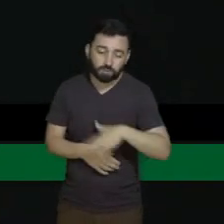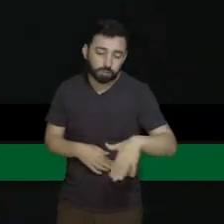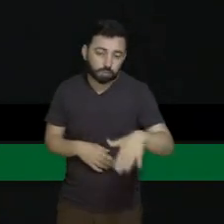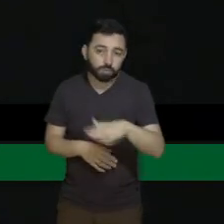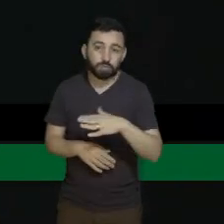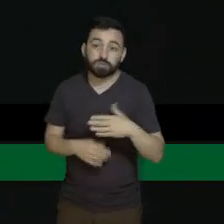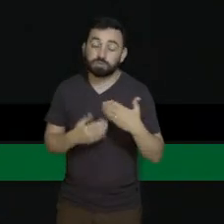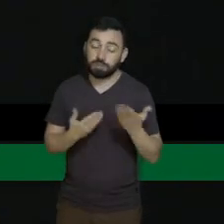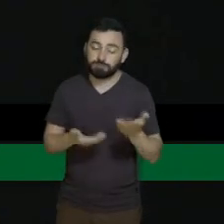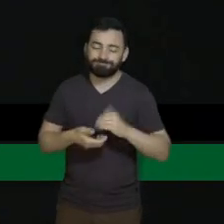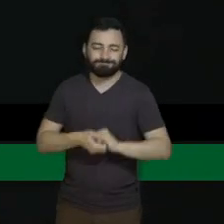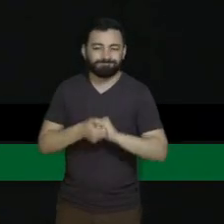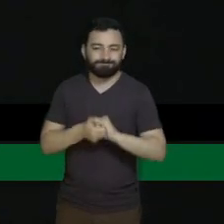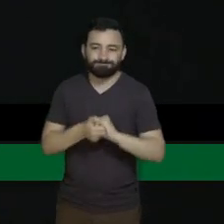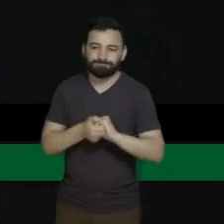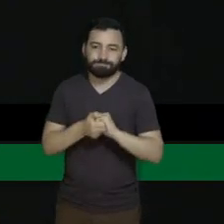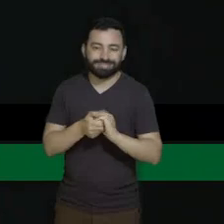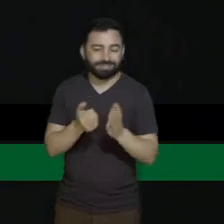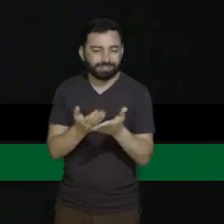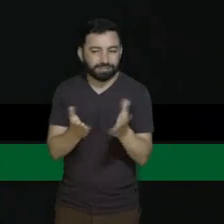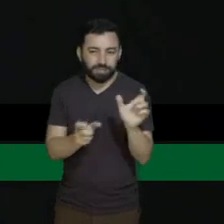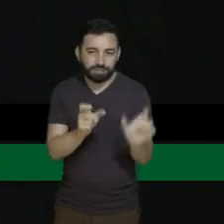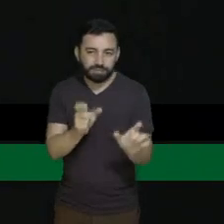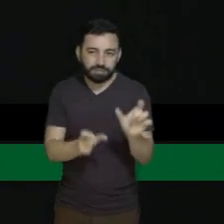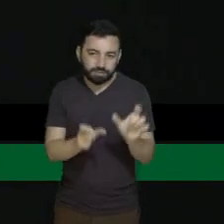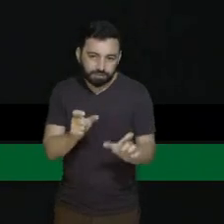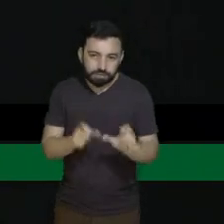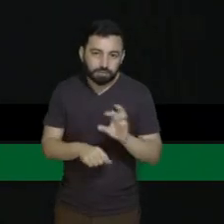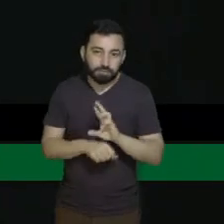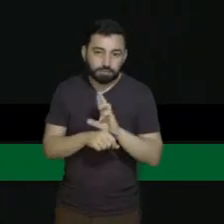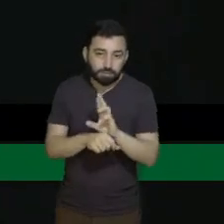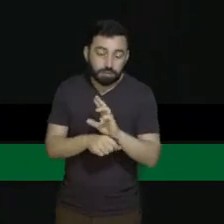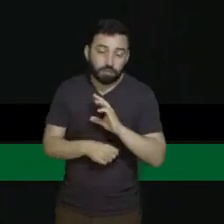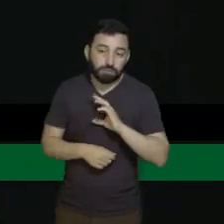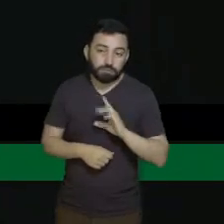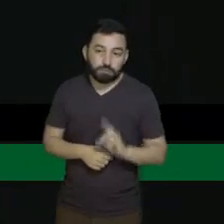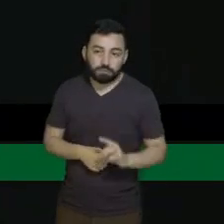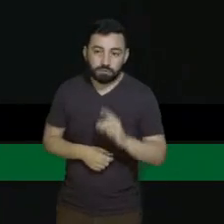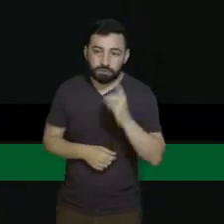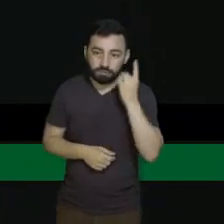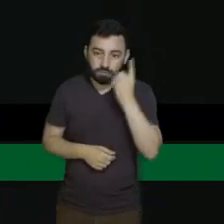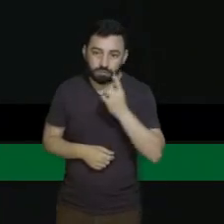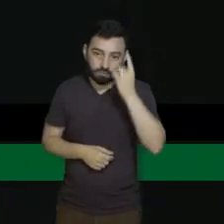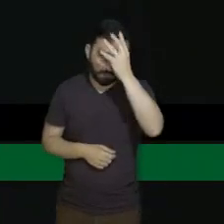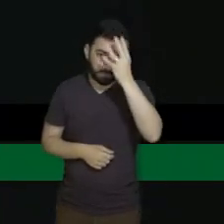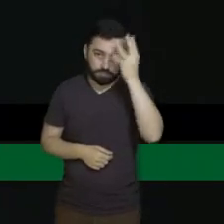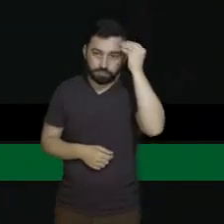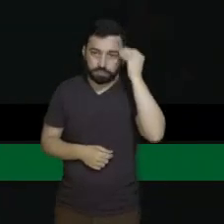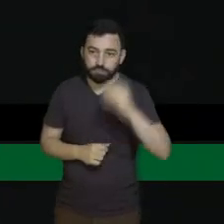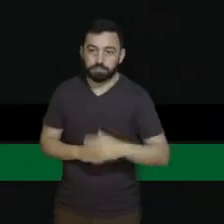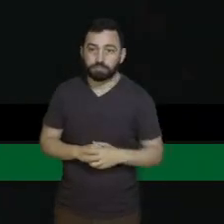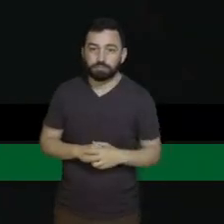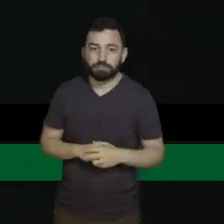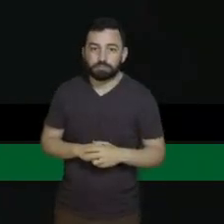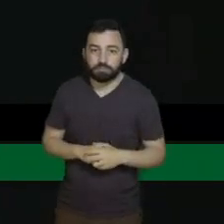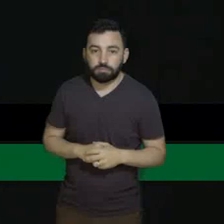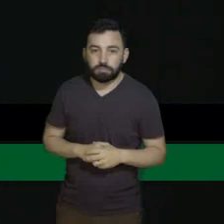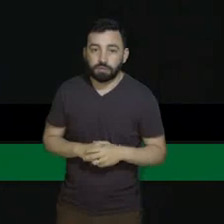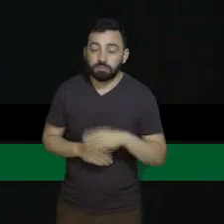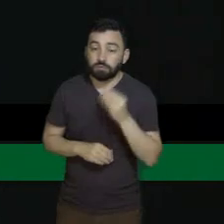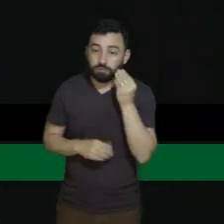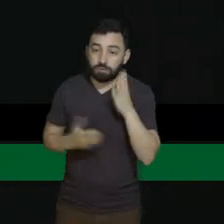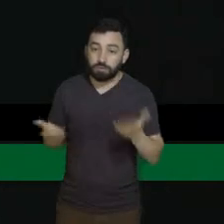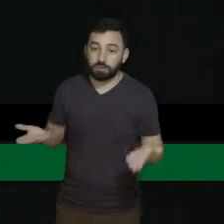um cumprimento muito especial, em nome de sua coordenadora, a deputada Luciane Carminati. Aproveito